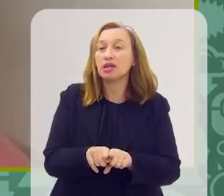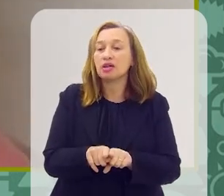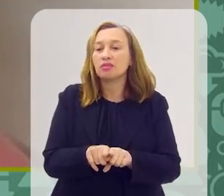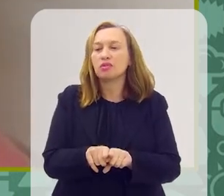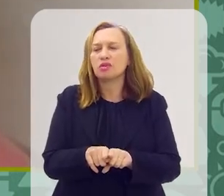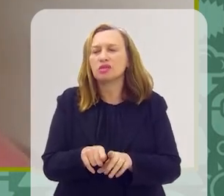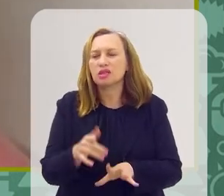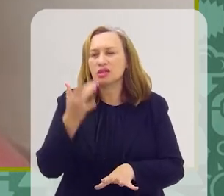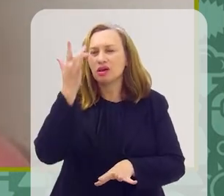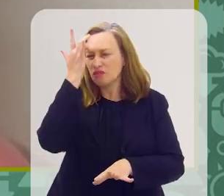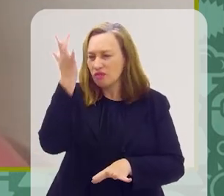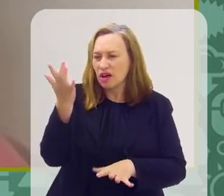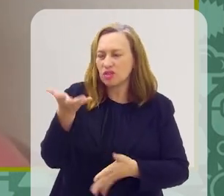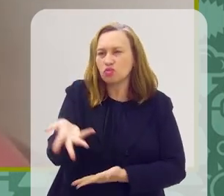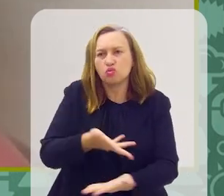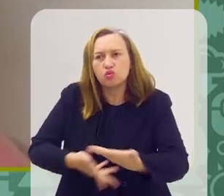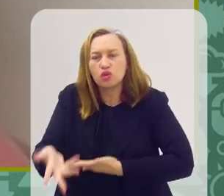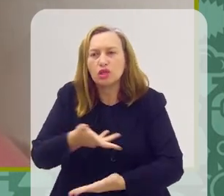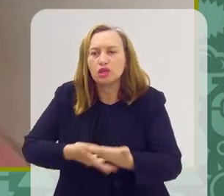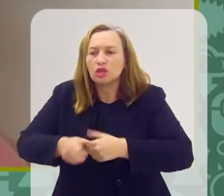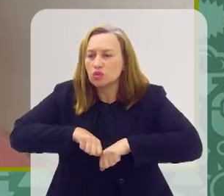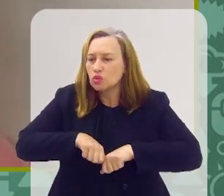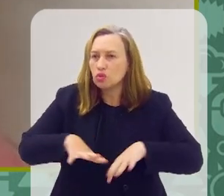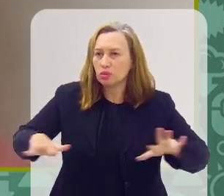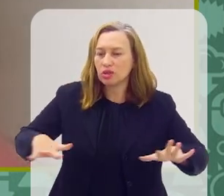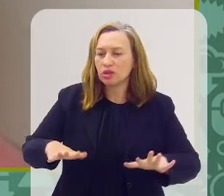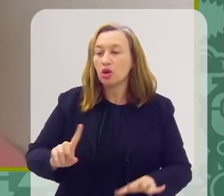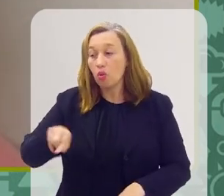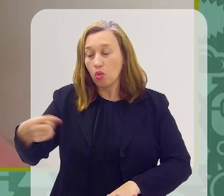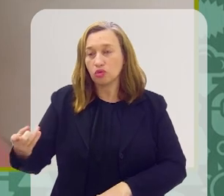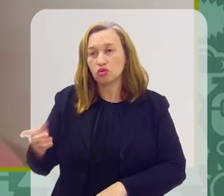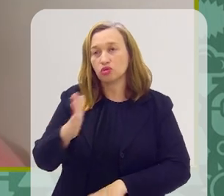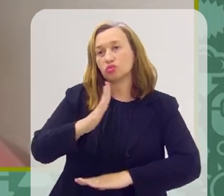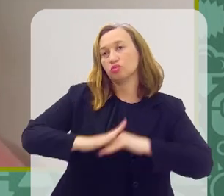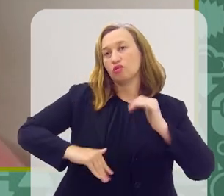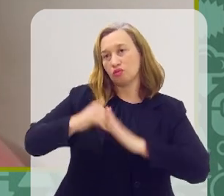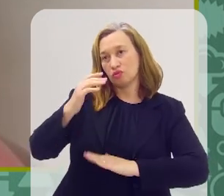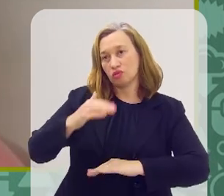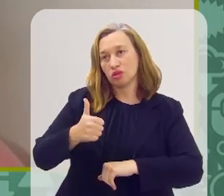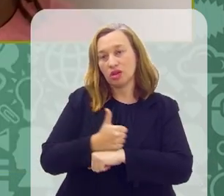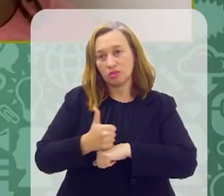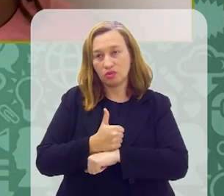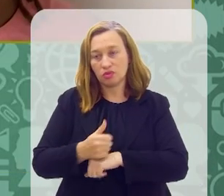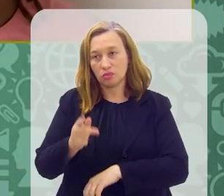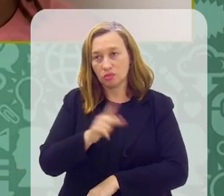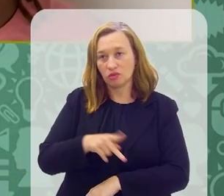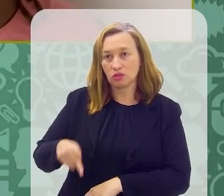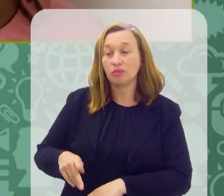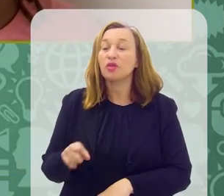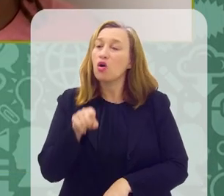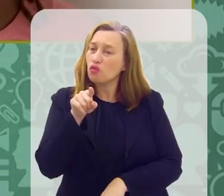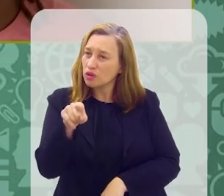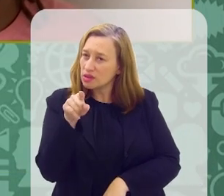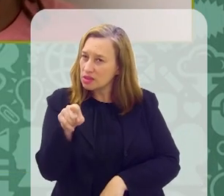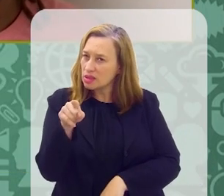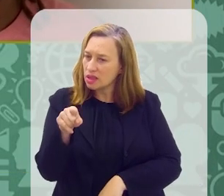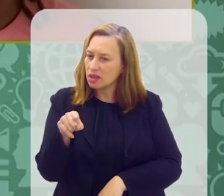fácil assimilação e replicação também por outros pares, colegas, professores. Você emite